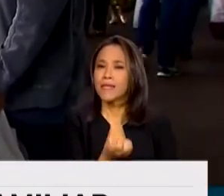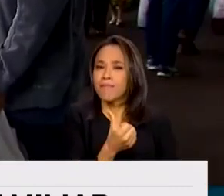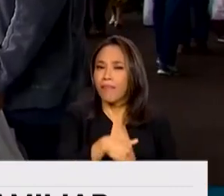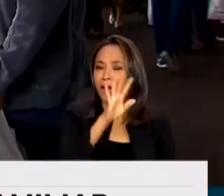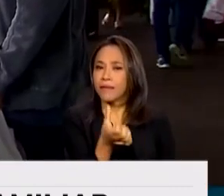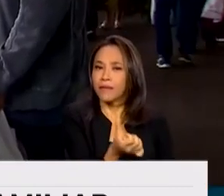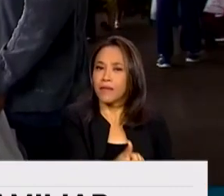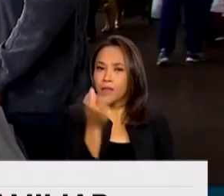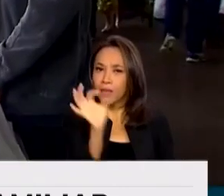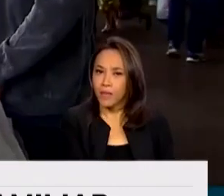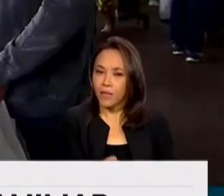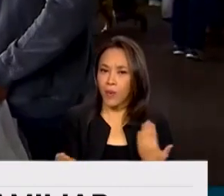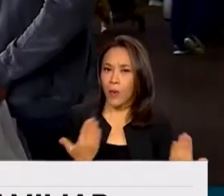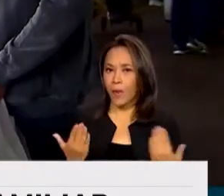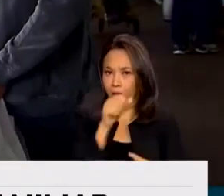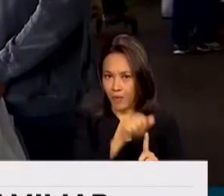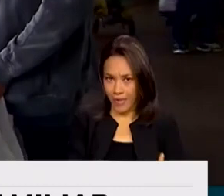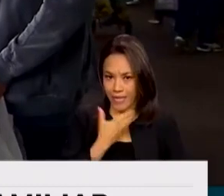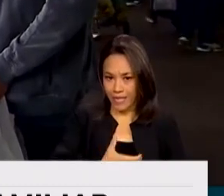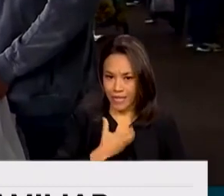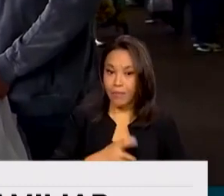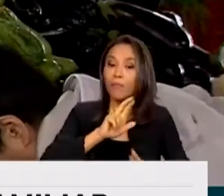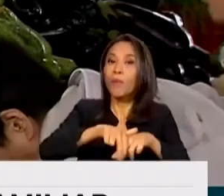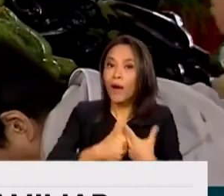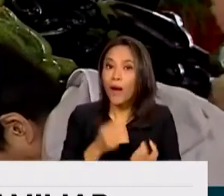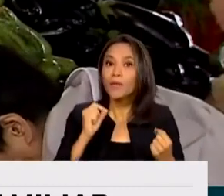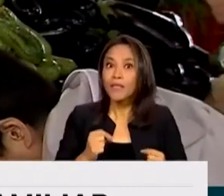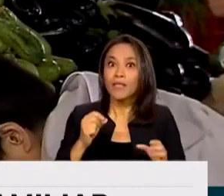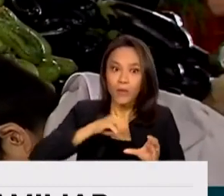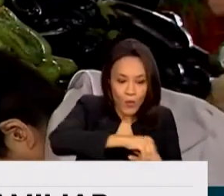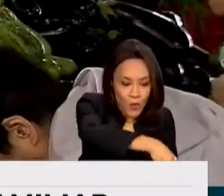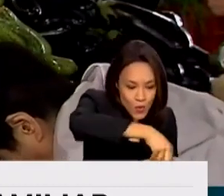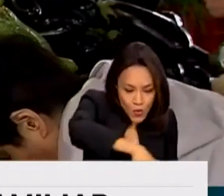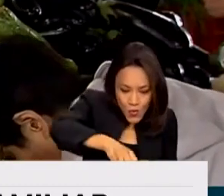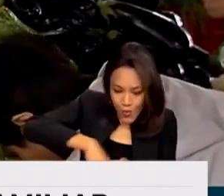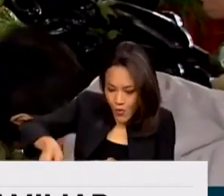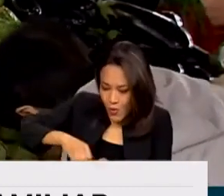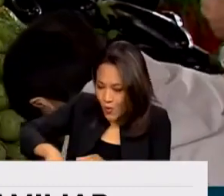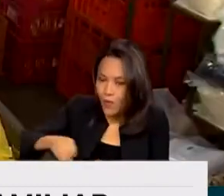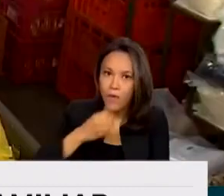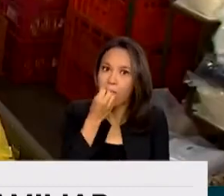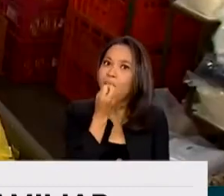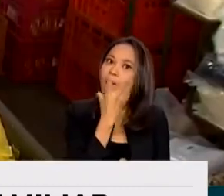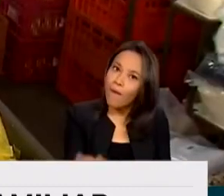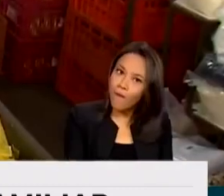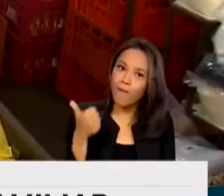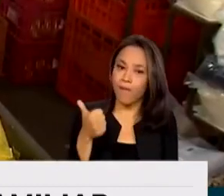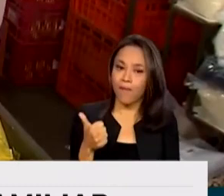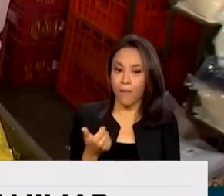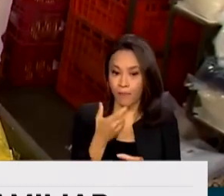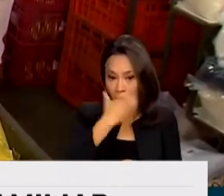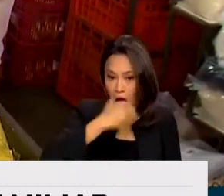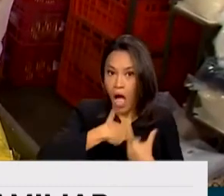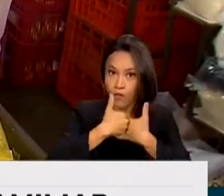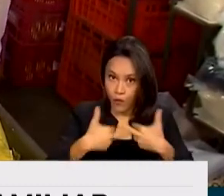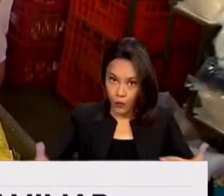como importantes, não são necessariamente novas, são programas que estão sendo retomados, agora ainda precisa do sinal verde